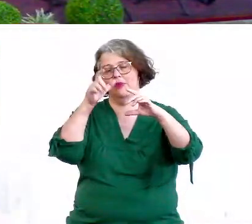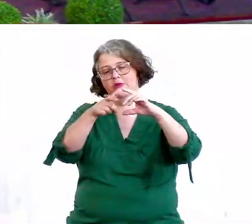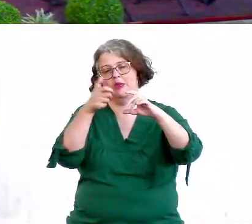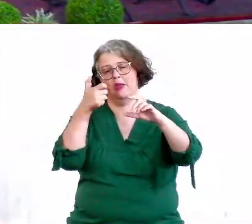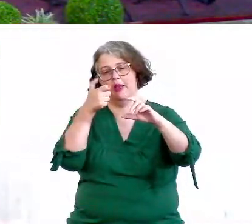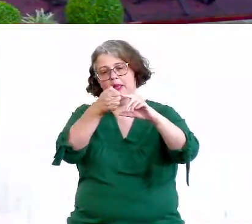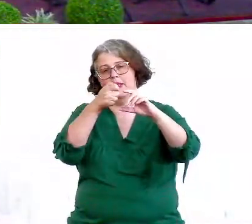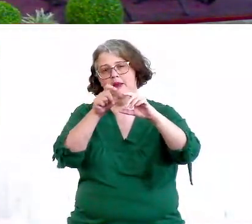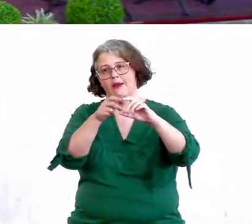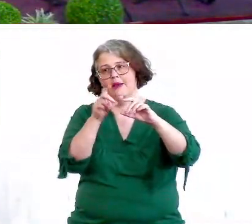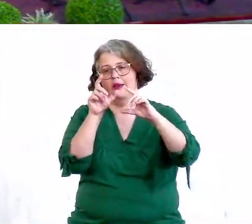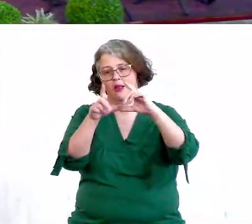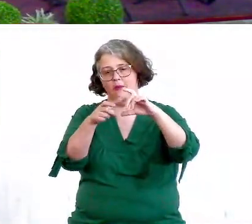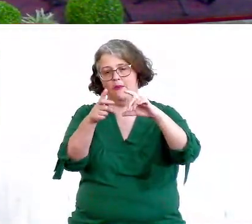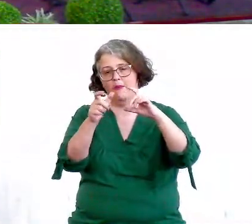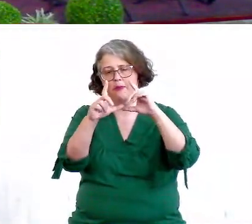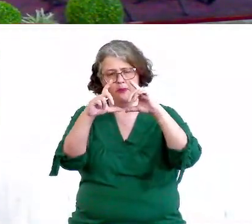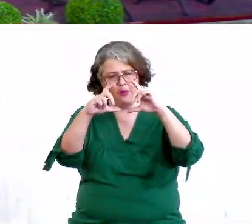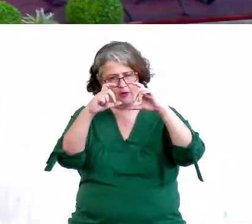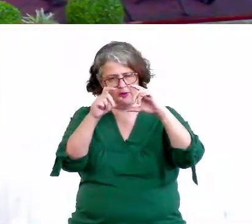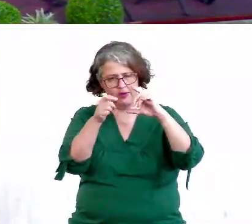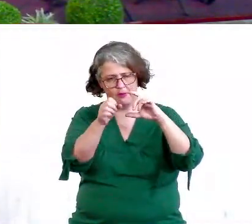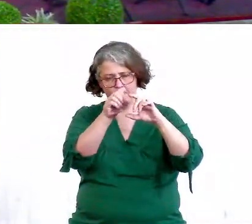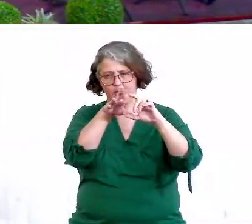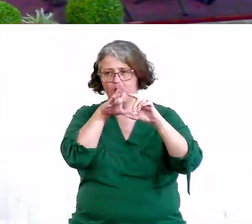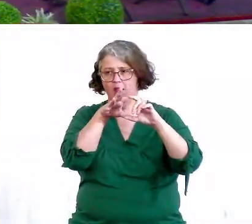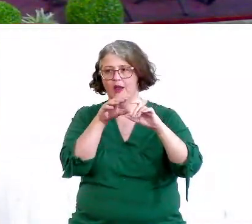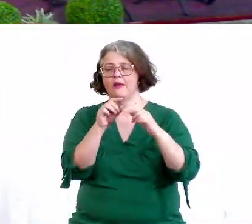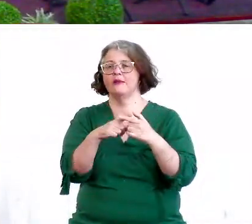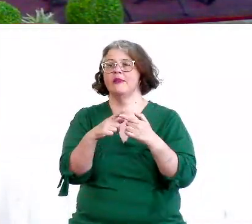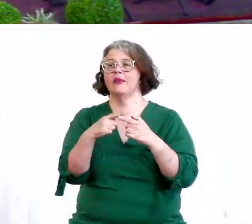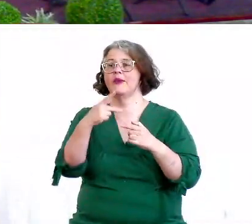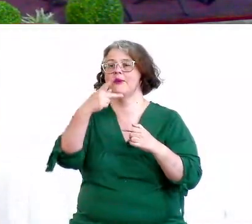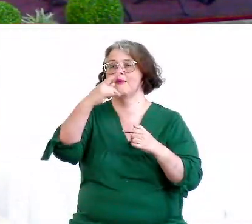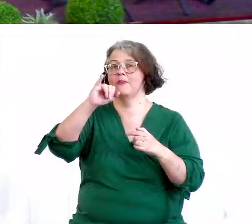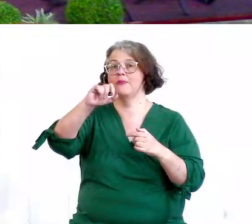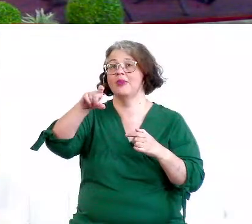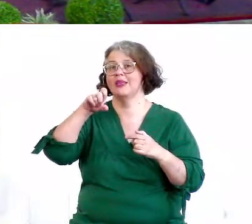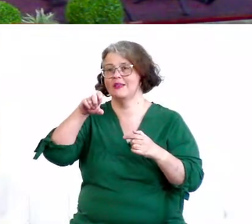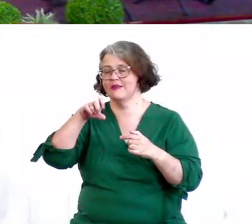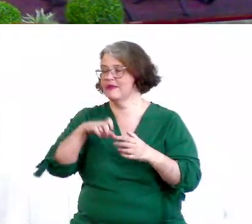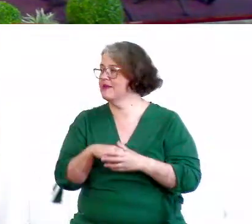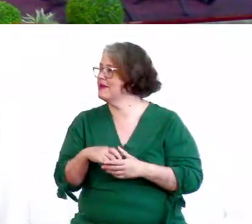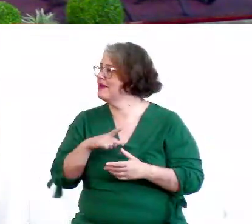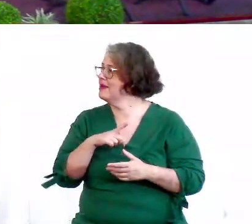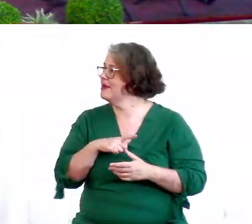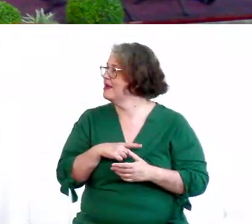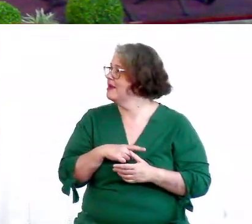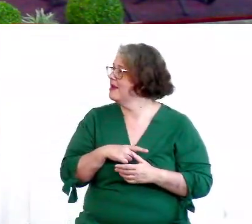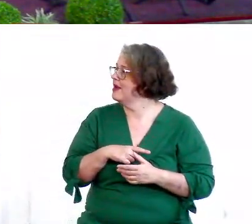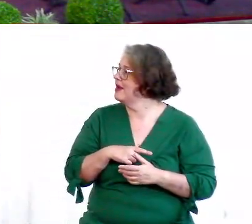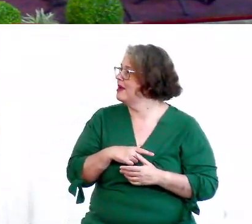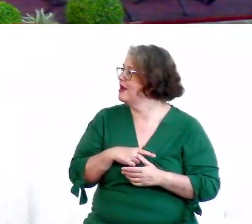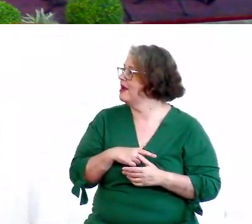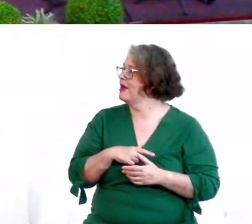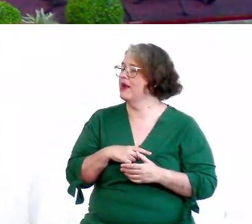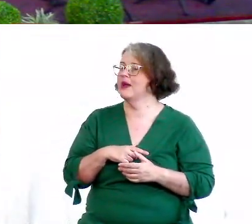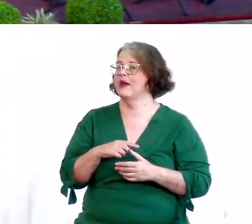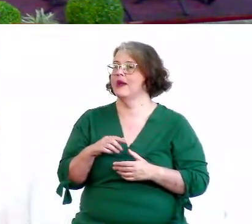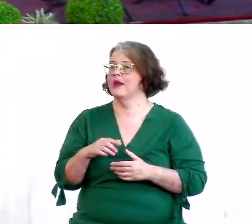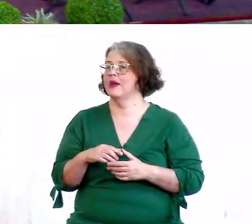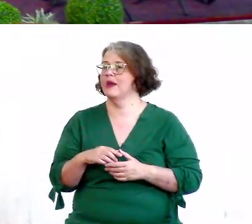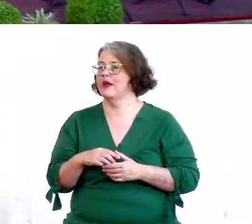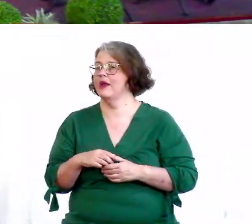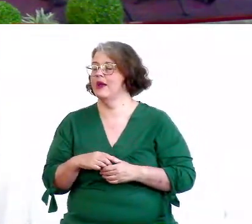entrar no aplicativo e lá no campo Pix, você tira uma foto ou mira a câmera para esse QR Code, esse símbolo, essas